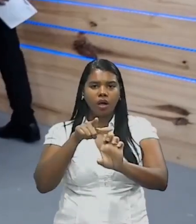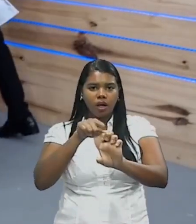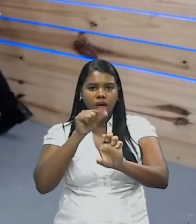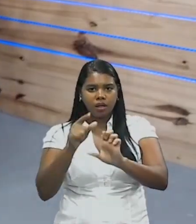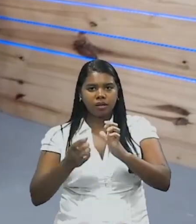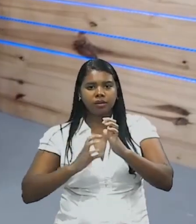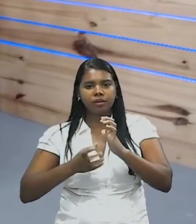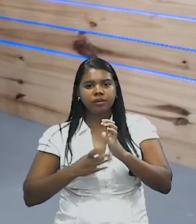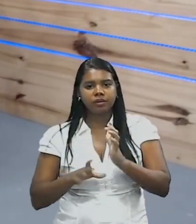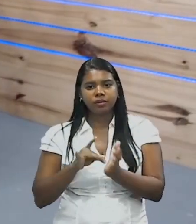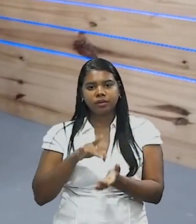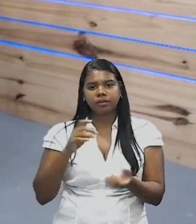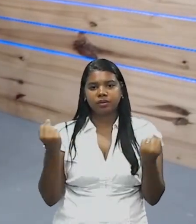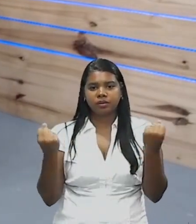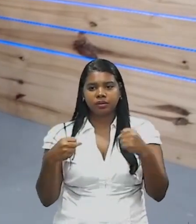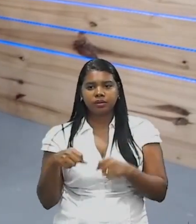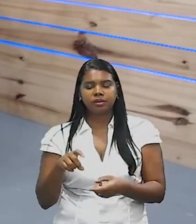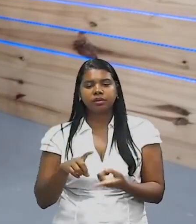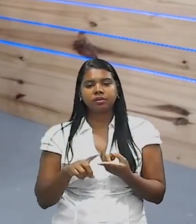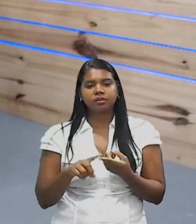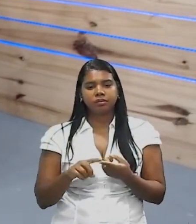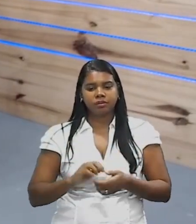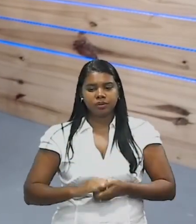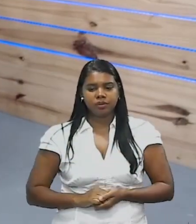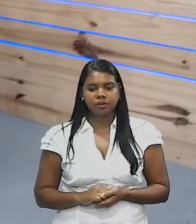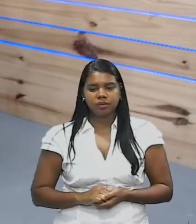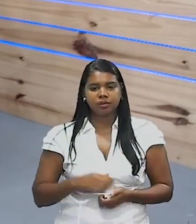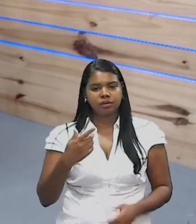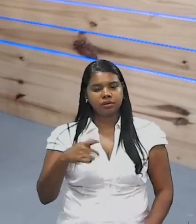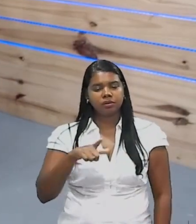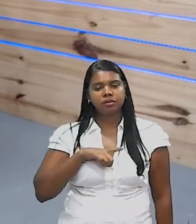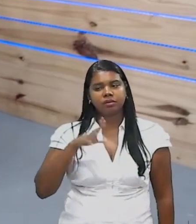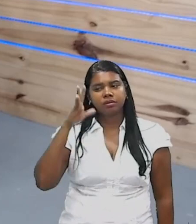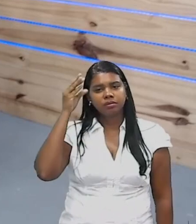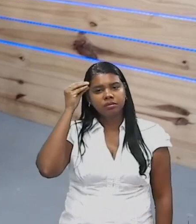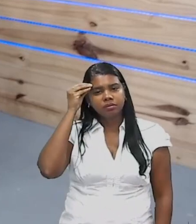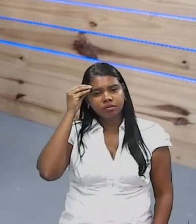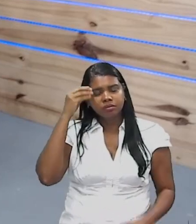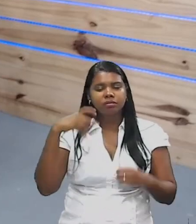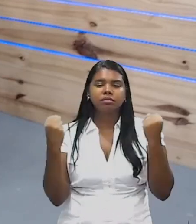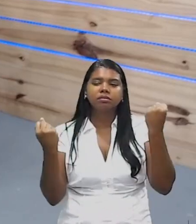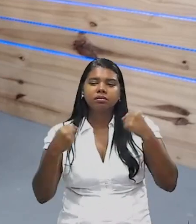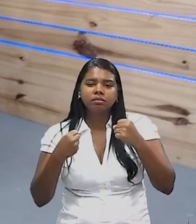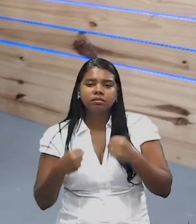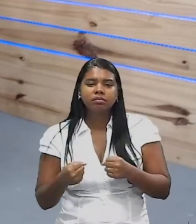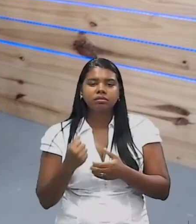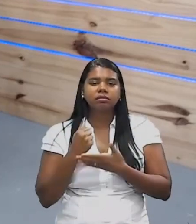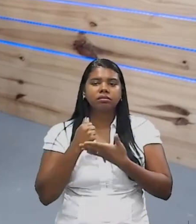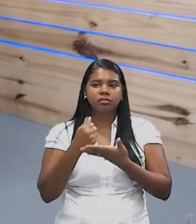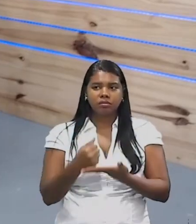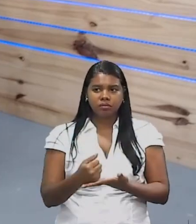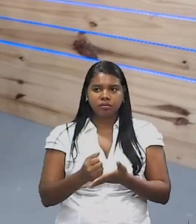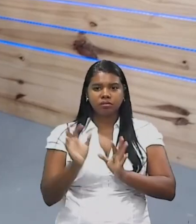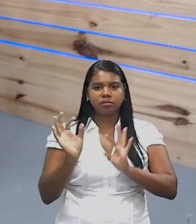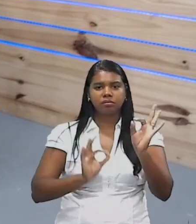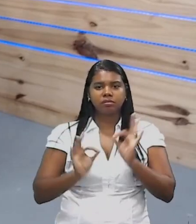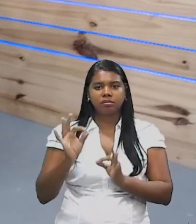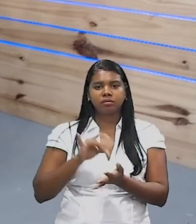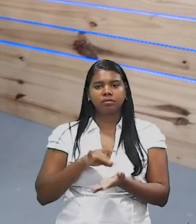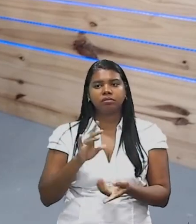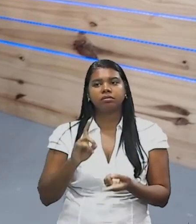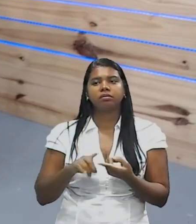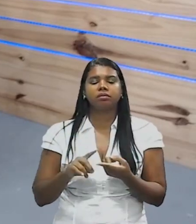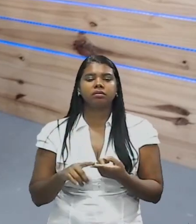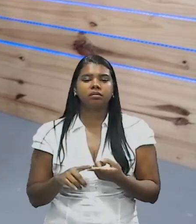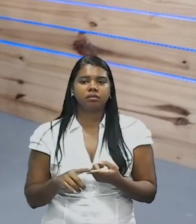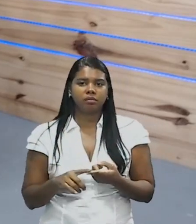contratar uma consultoria, né? Ela não tem maturidade, então ela precisa contratar uma consultoria para ajudar ela a se preparar, a conduzir